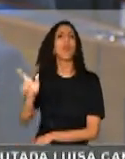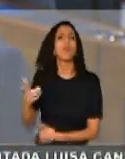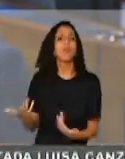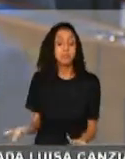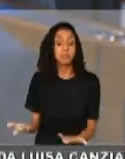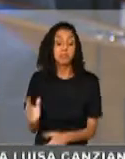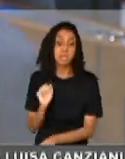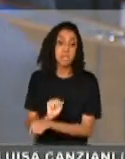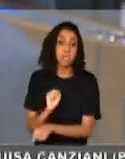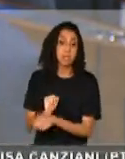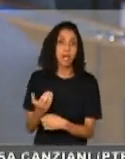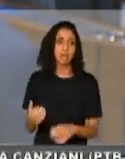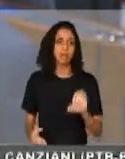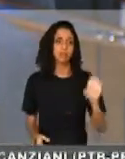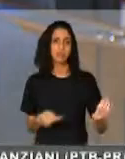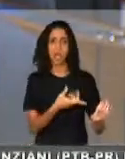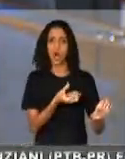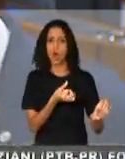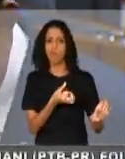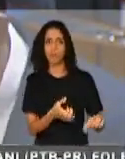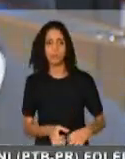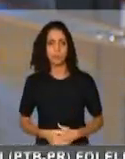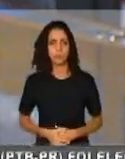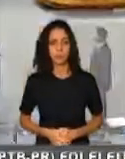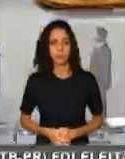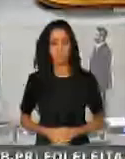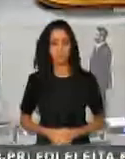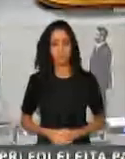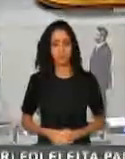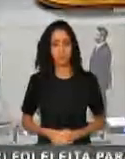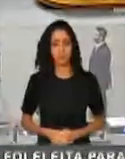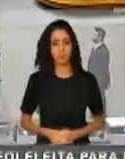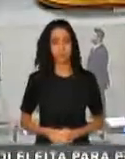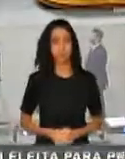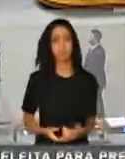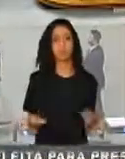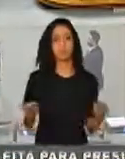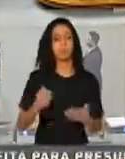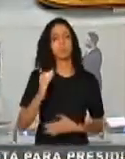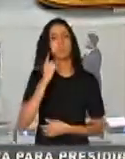da covardia da esquerda fluminense. Com a palavra, deputado Mauro Benevides Filho.